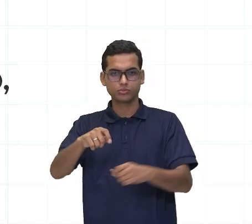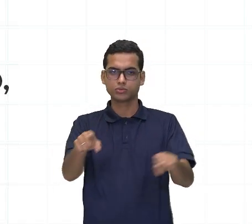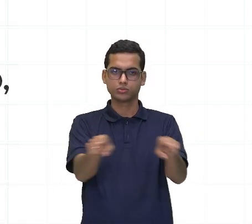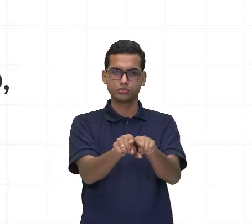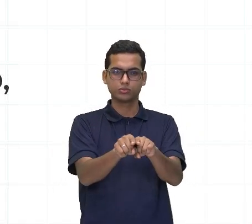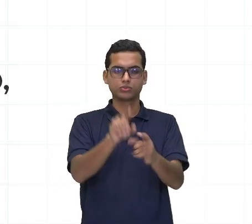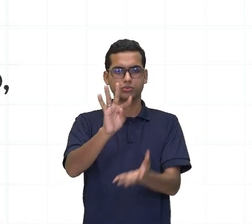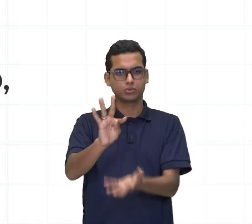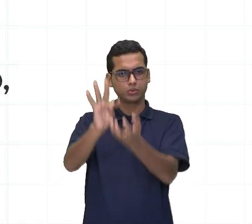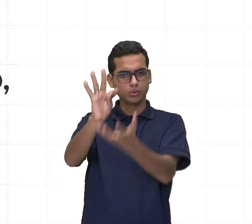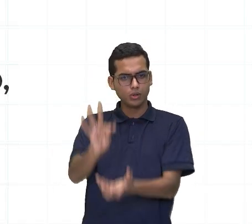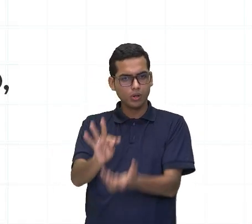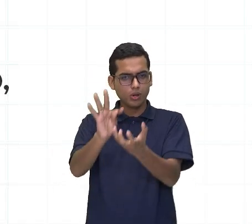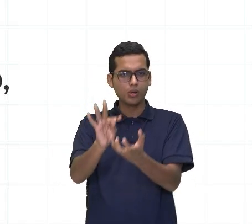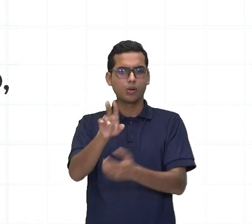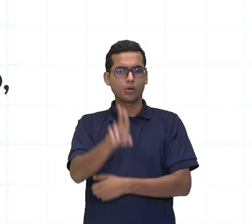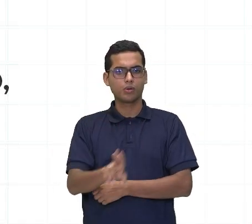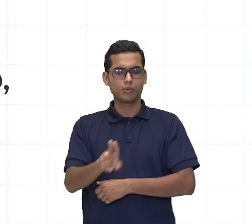detalhamento,